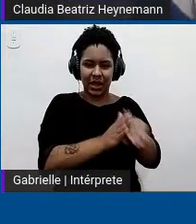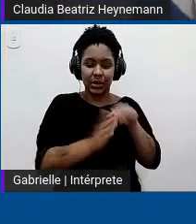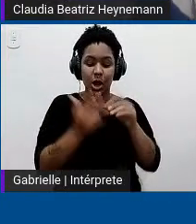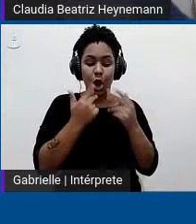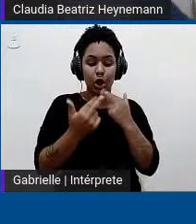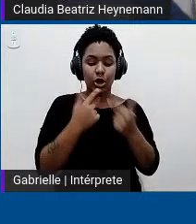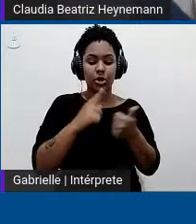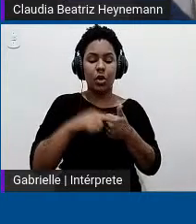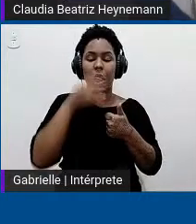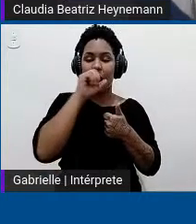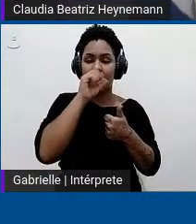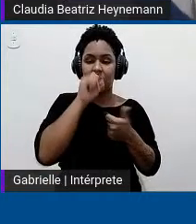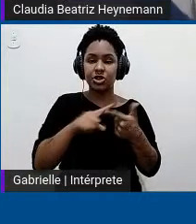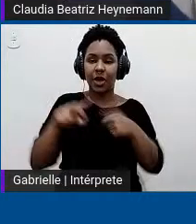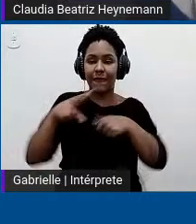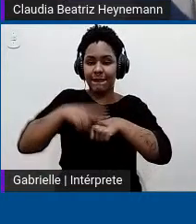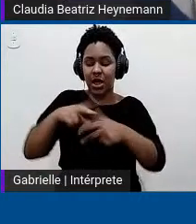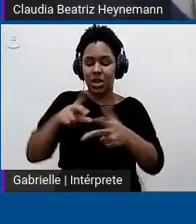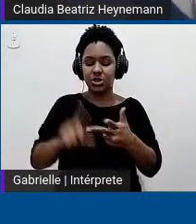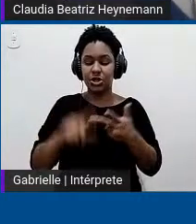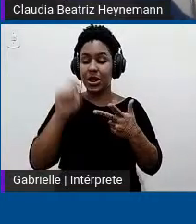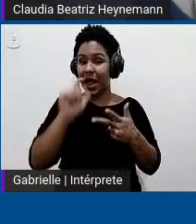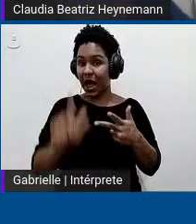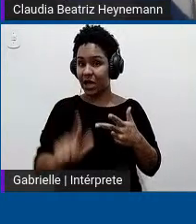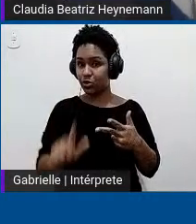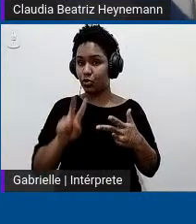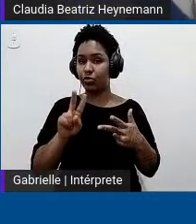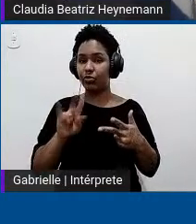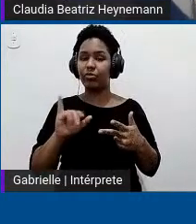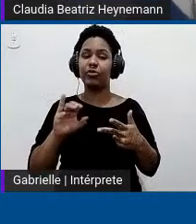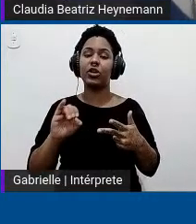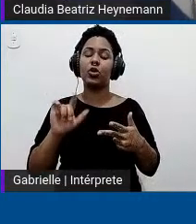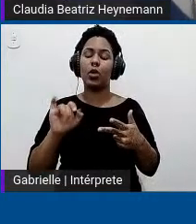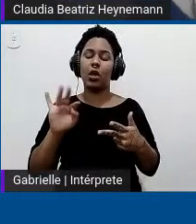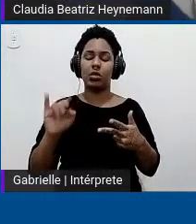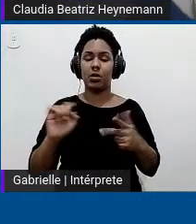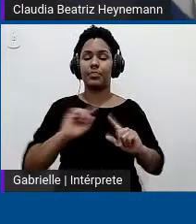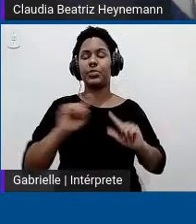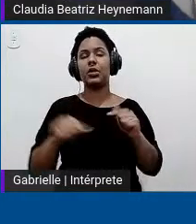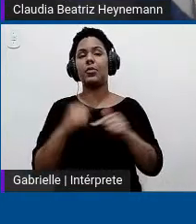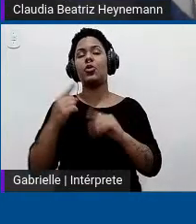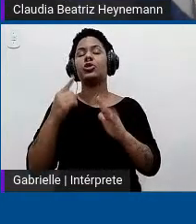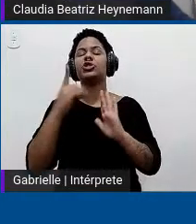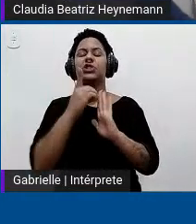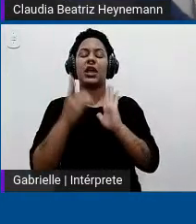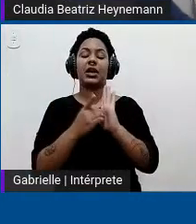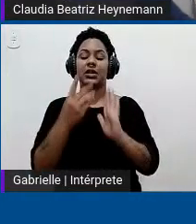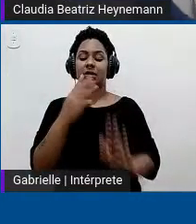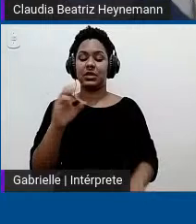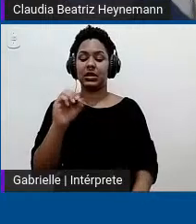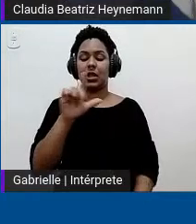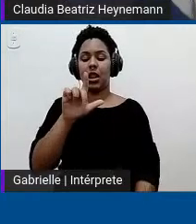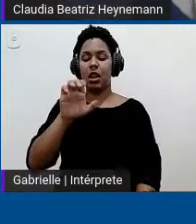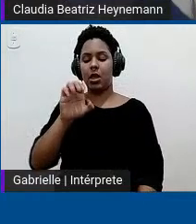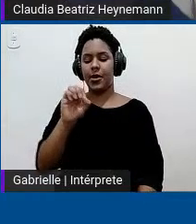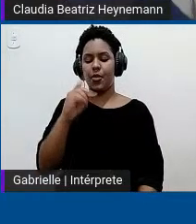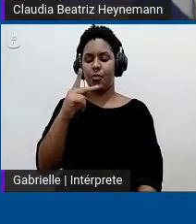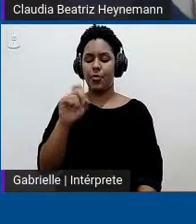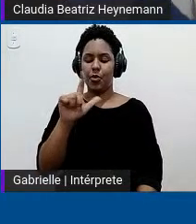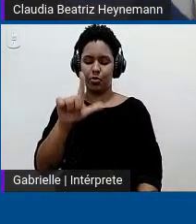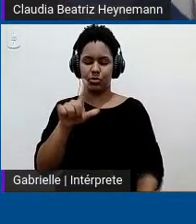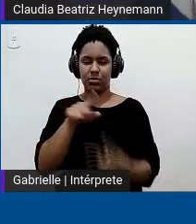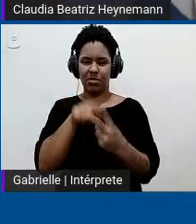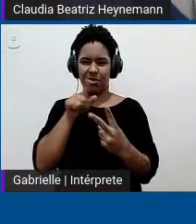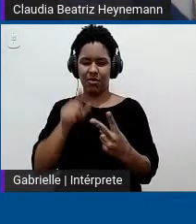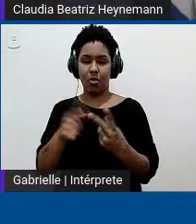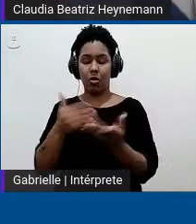azul-violeta. Finalmente, já nos anos 1930, Leopold Mandes e Leopold Godowsky, que vinham pesquisando com os especialistas